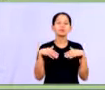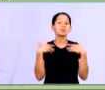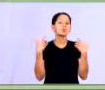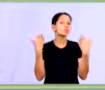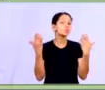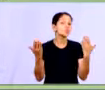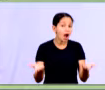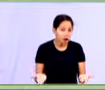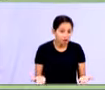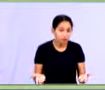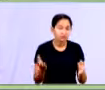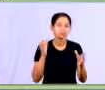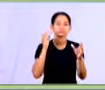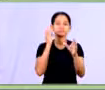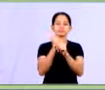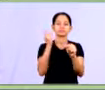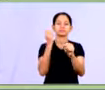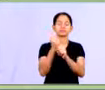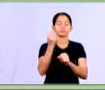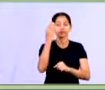ponderado.